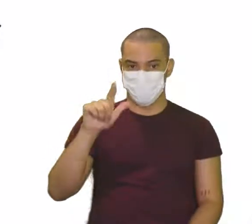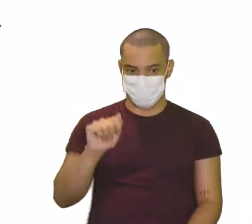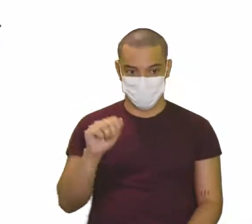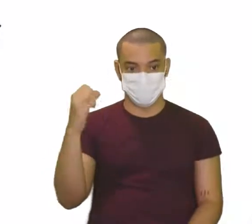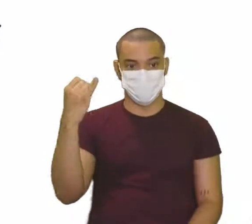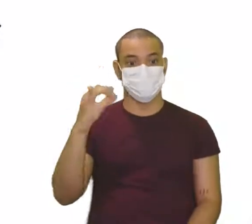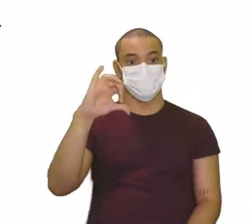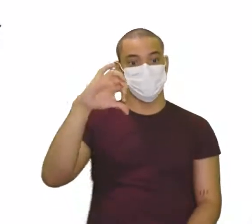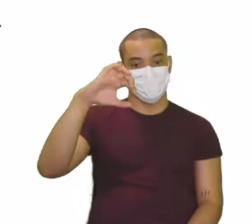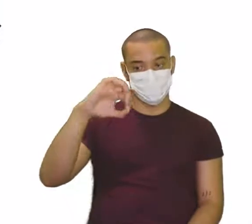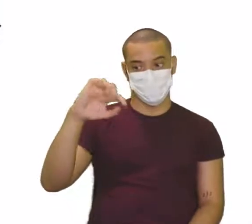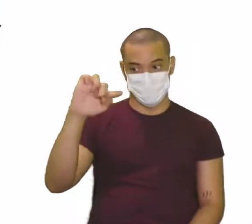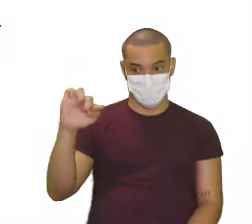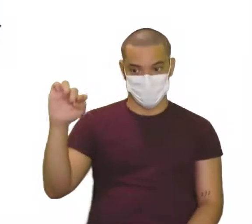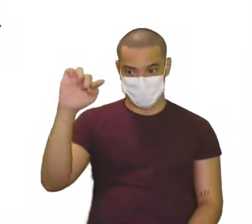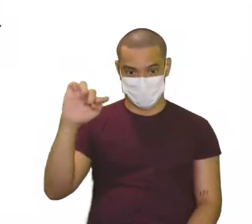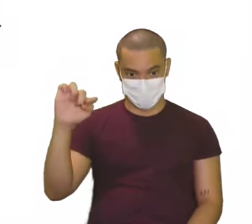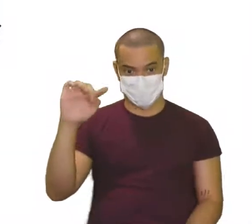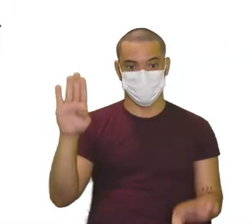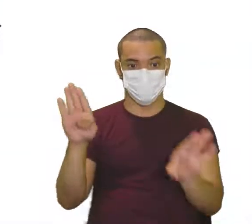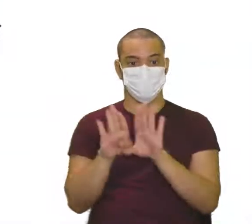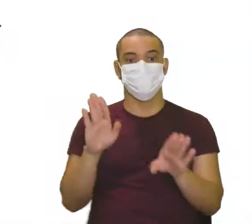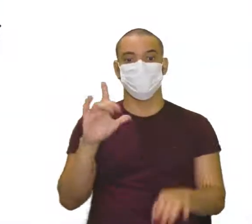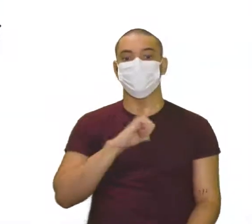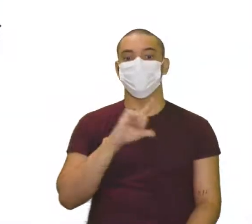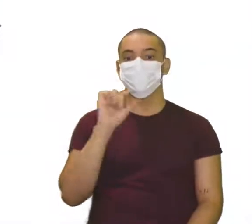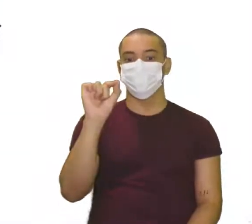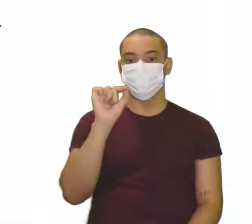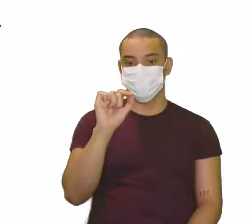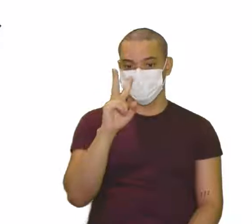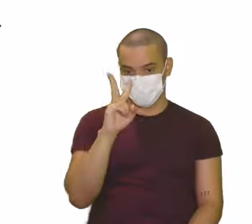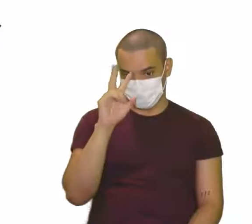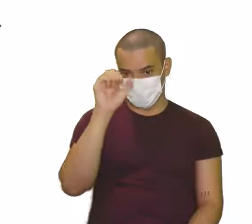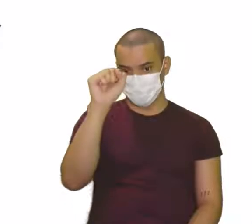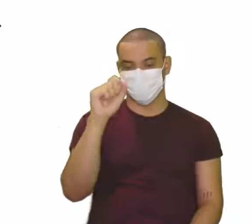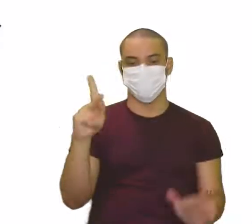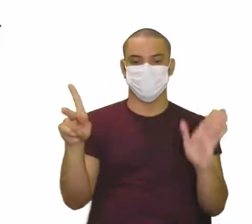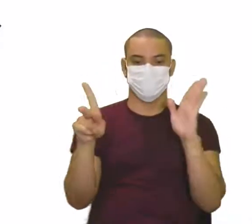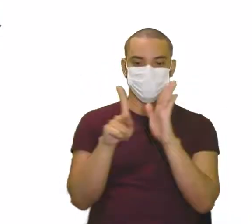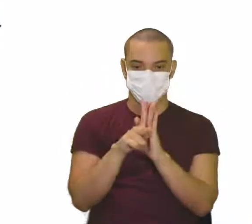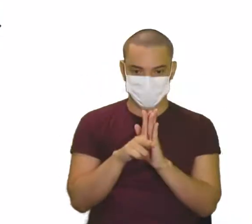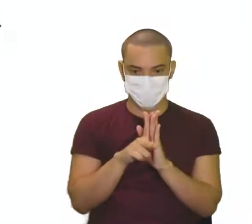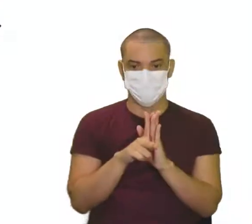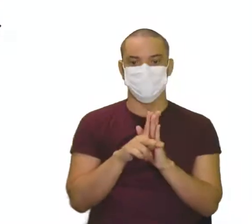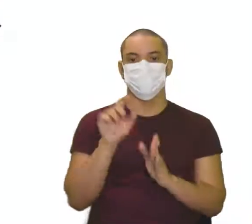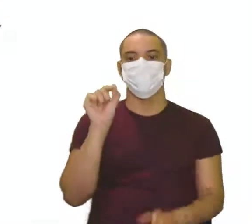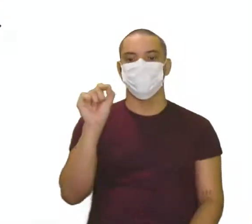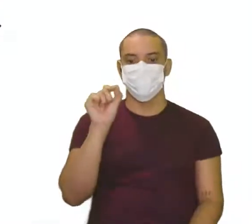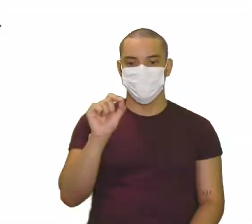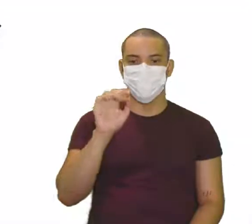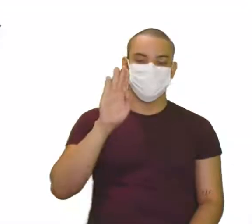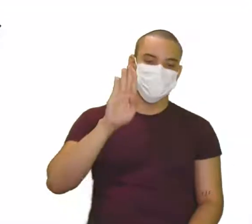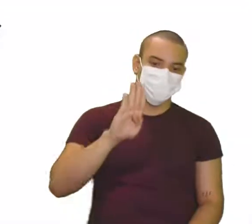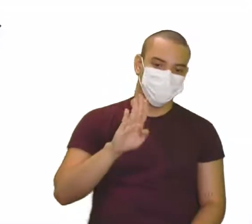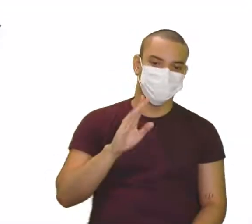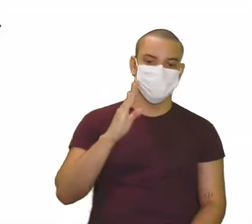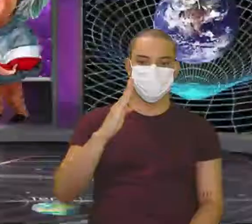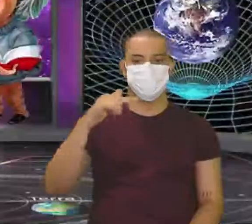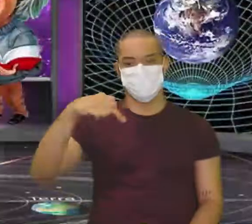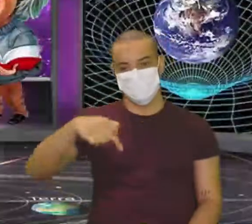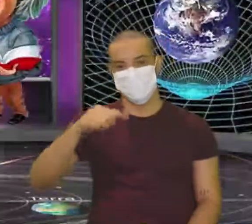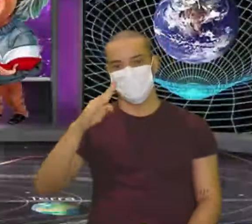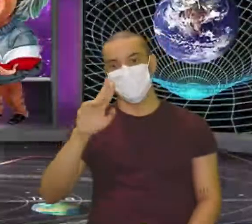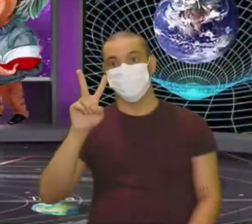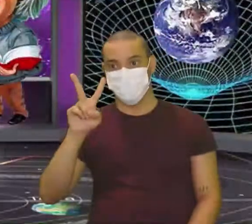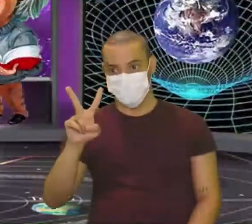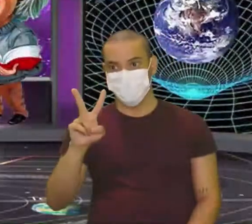se for 90 graus, eu vou ter o quê? A força magnética é o campo, vezes a carga, vezes o quê, pessoal?